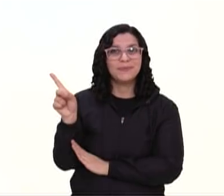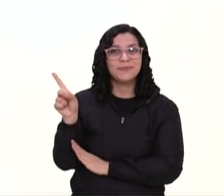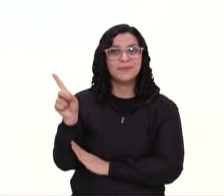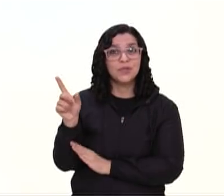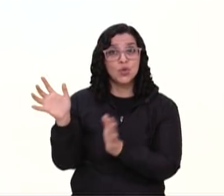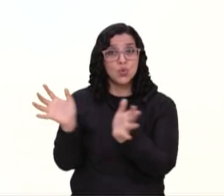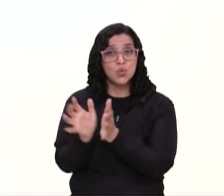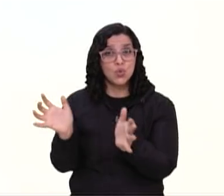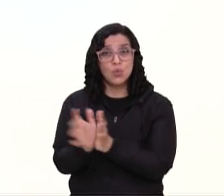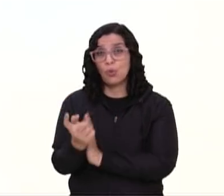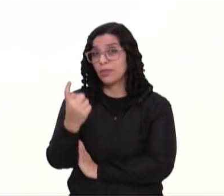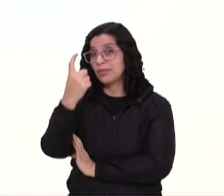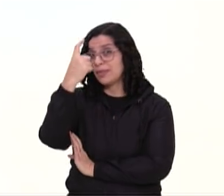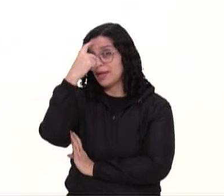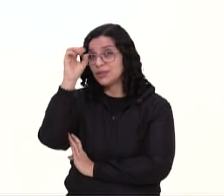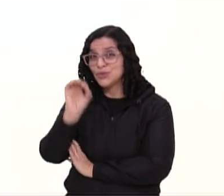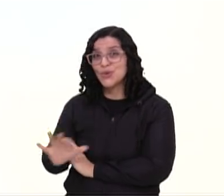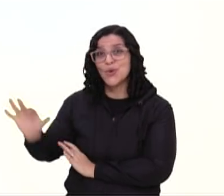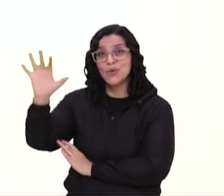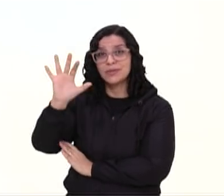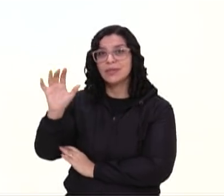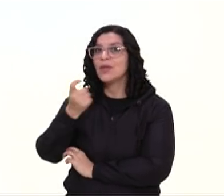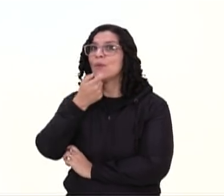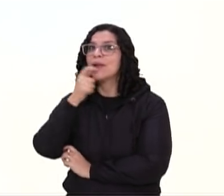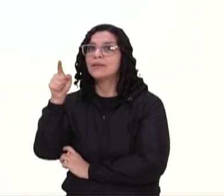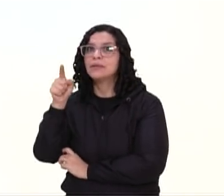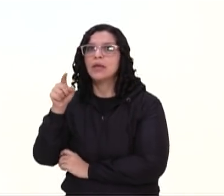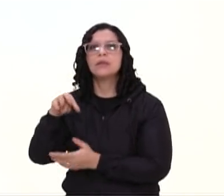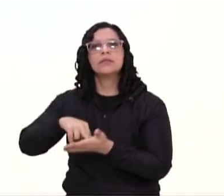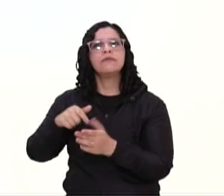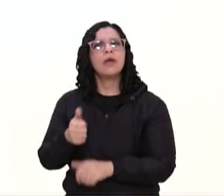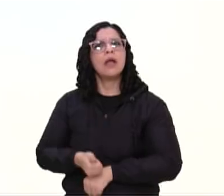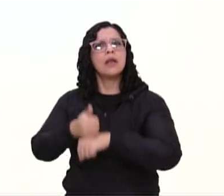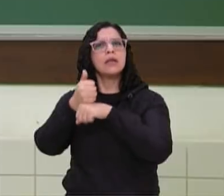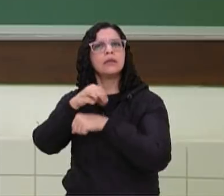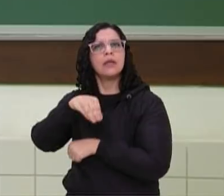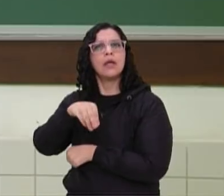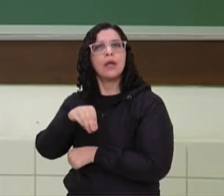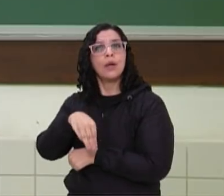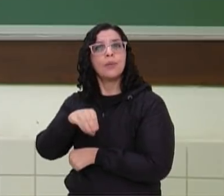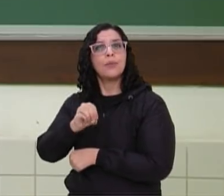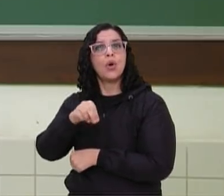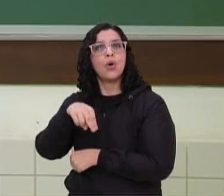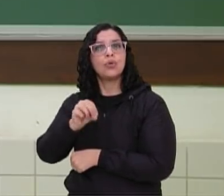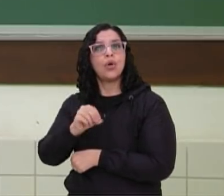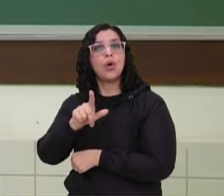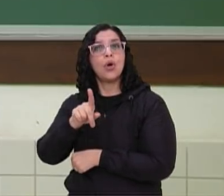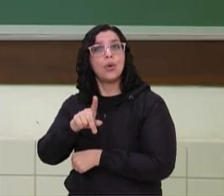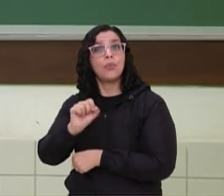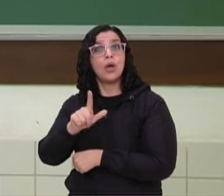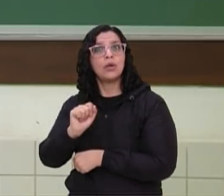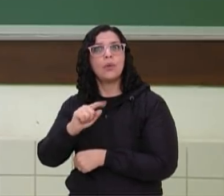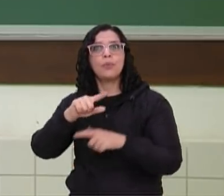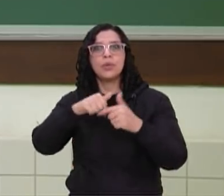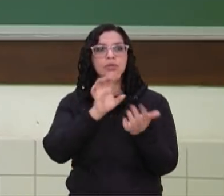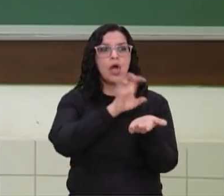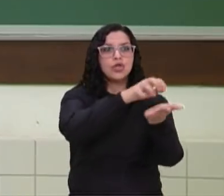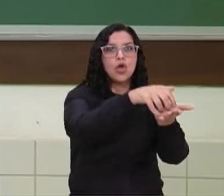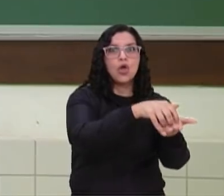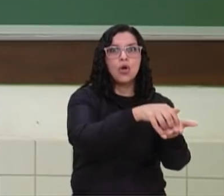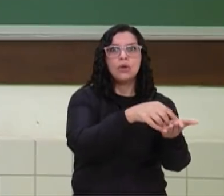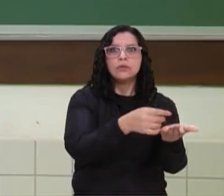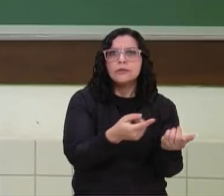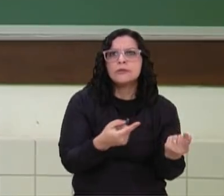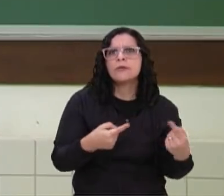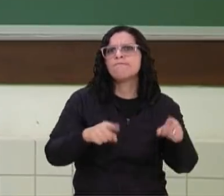Ocidentais Britânicas. E ela estabelecia um monopólio. E aí, os colonos vão novamente protestar. Você vai ter a chamada